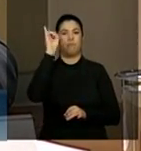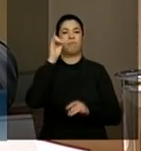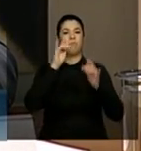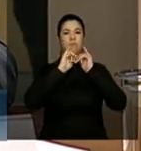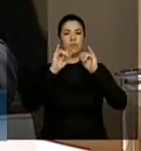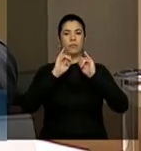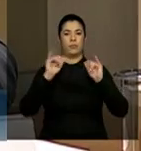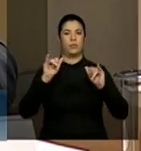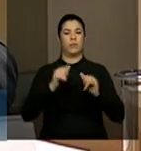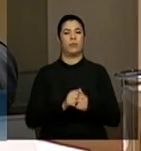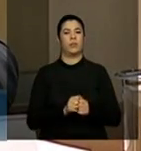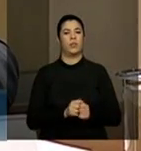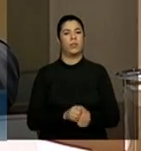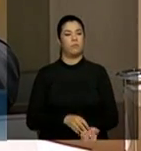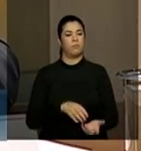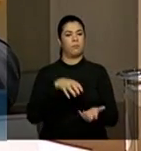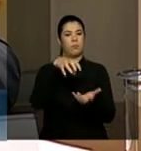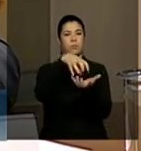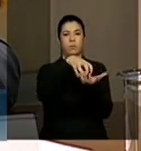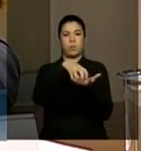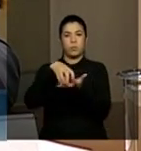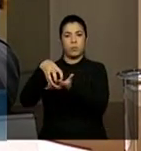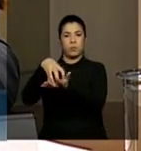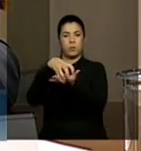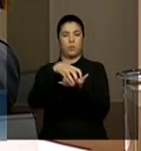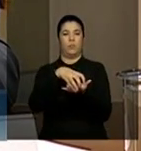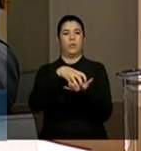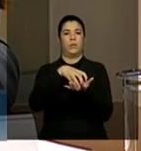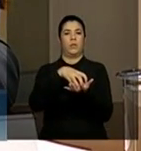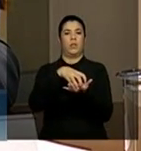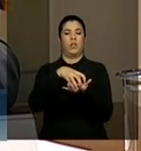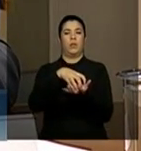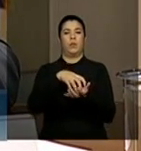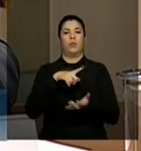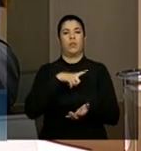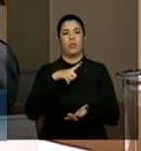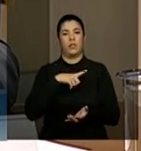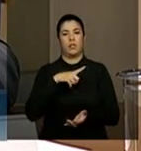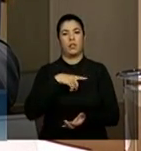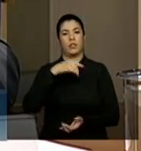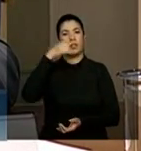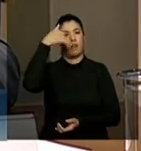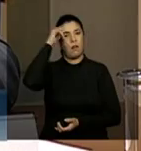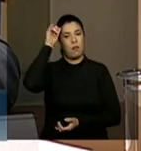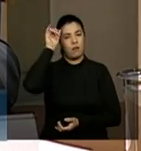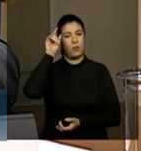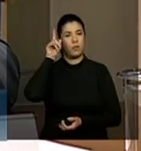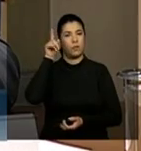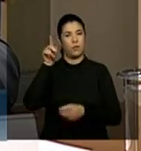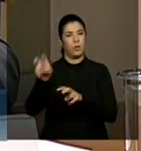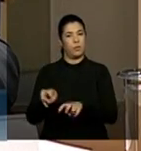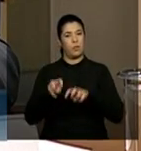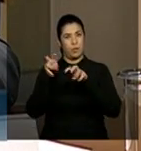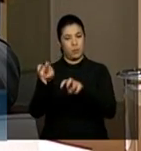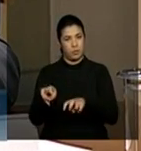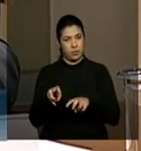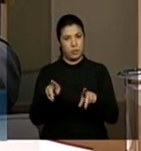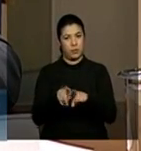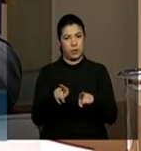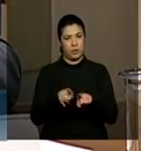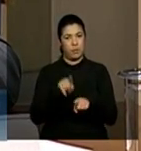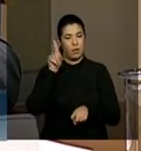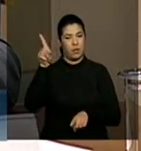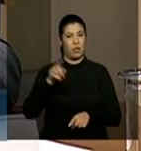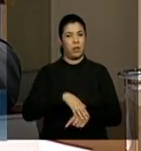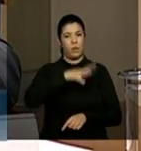Maurício, a concentração de agricultura no estado do Mato Grosso e o avanço da agricultura no estado do Pará.